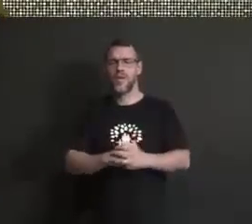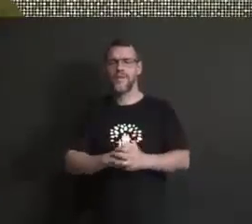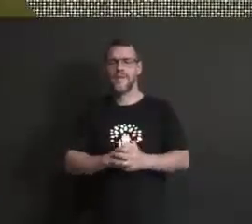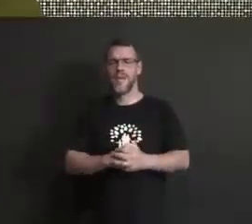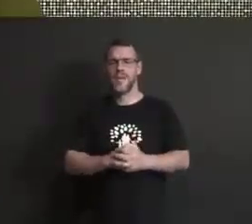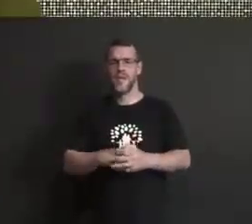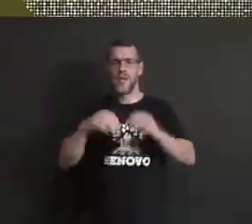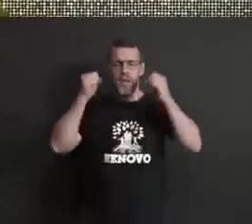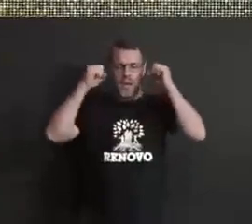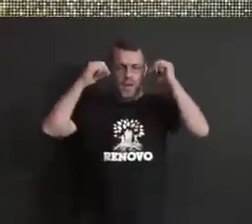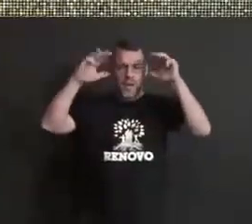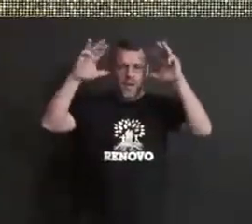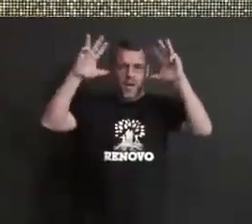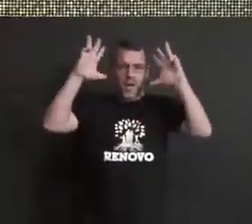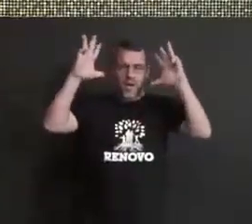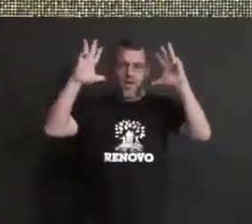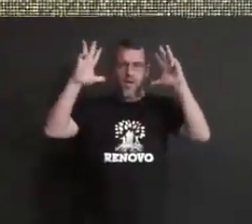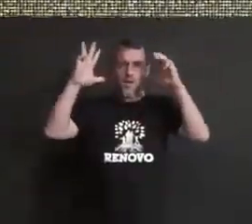Moisés fala,